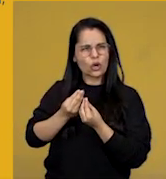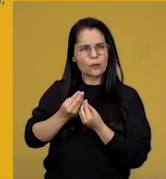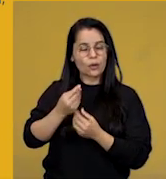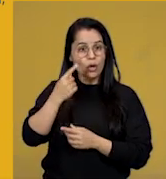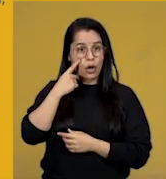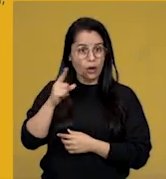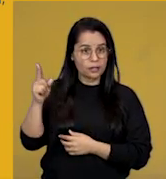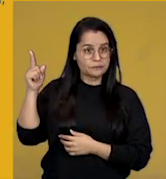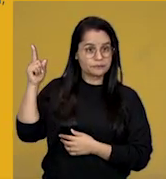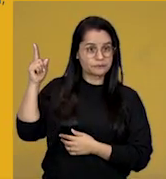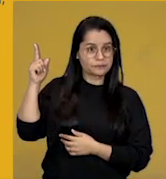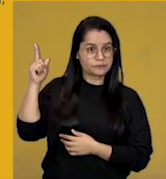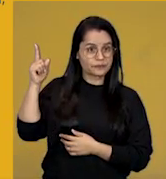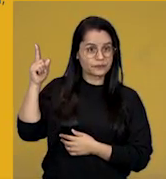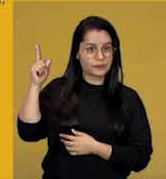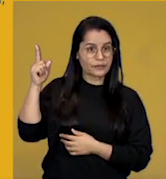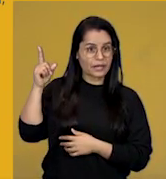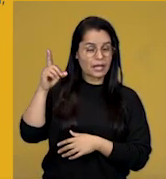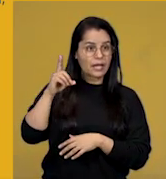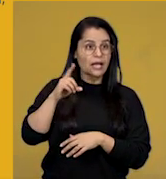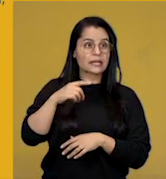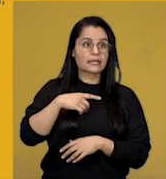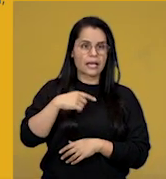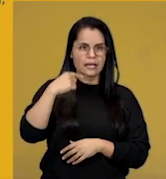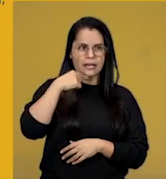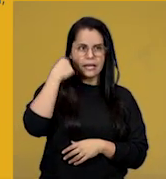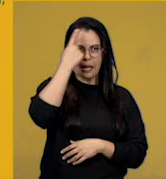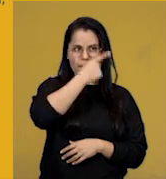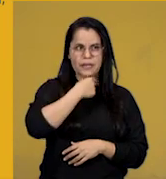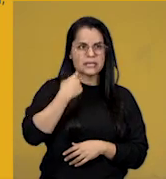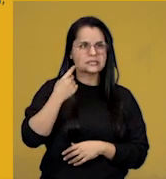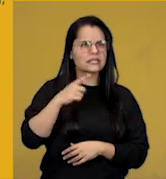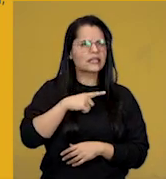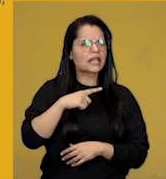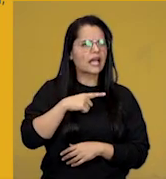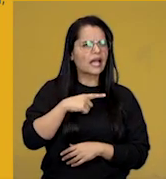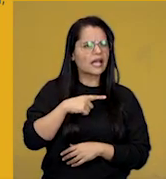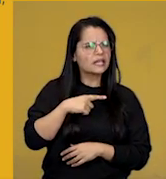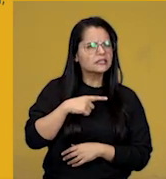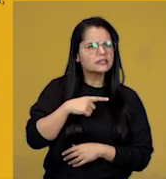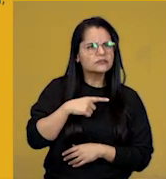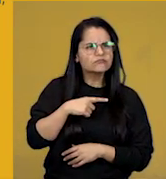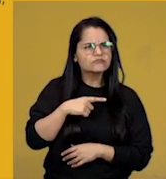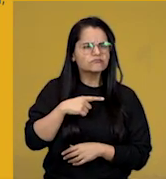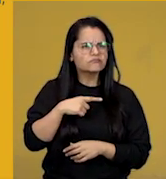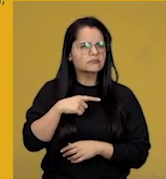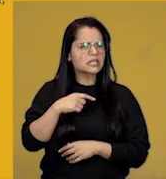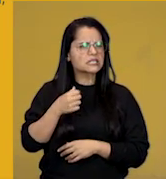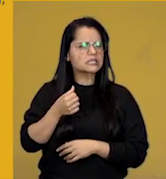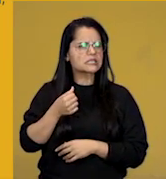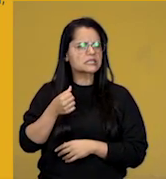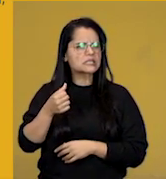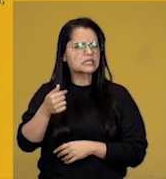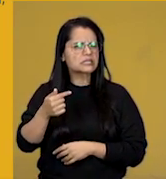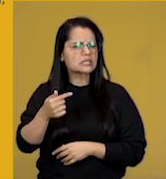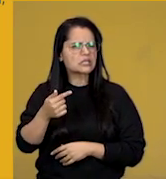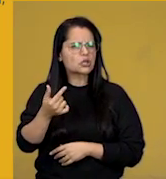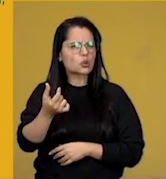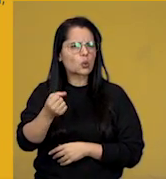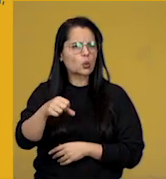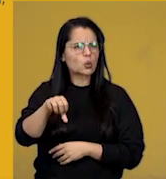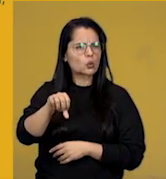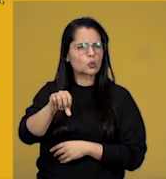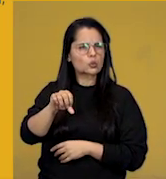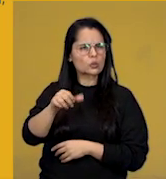coloquei aqui para nós. Cabeça com 1, 2, 3, 4, 5, 6,